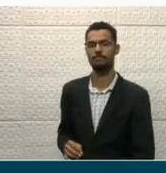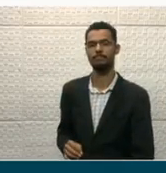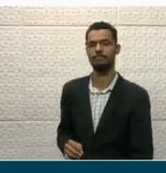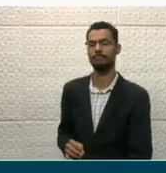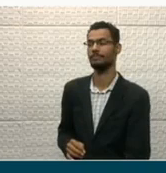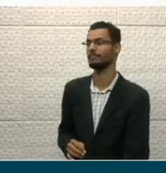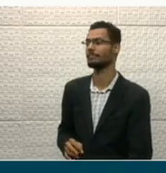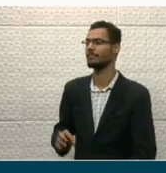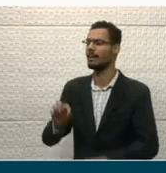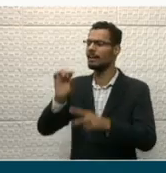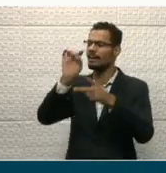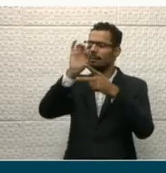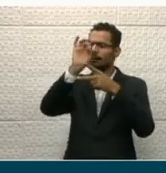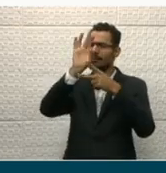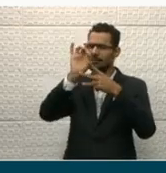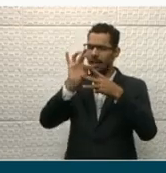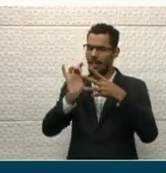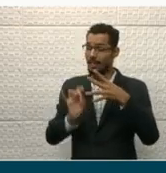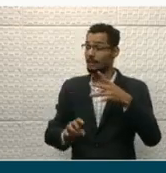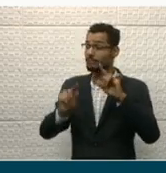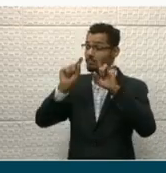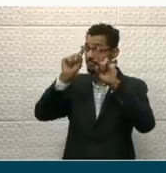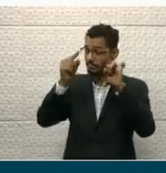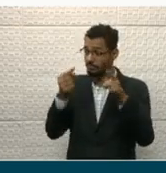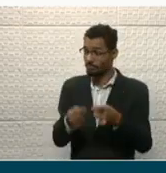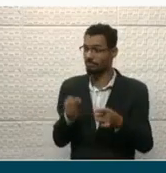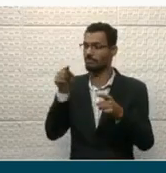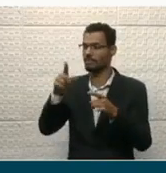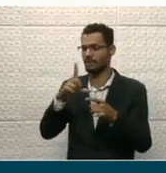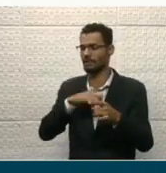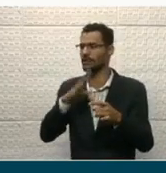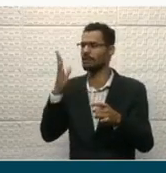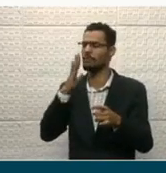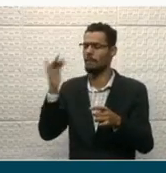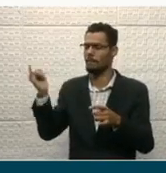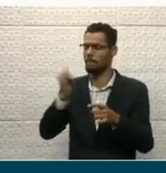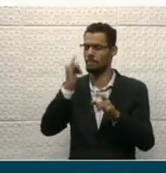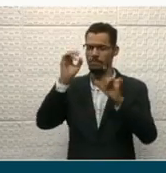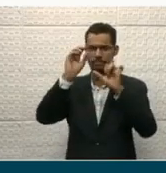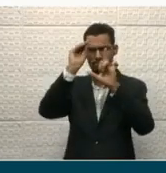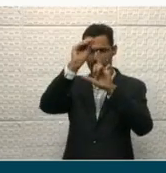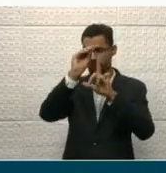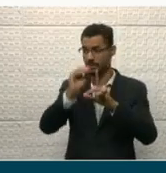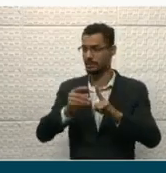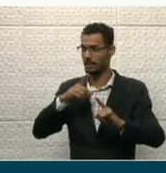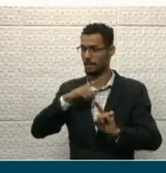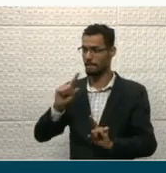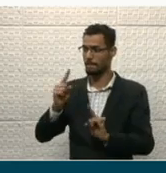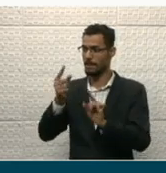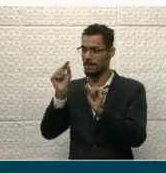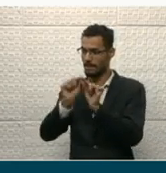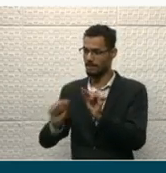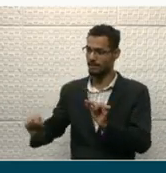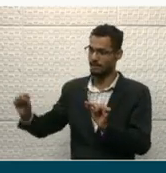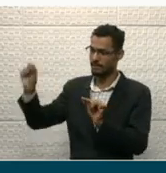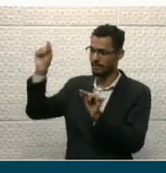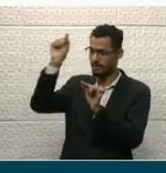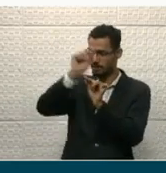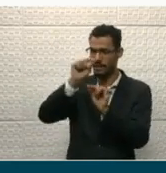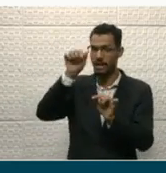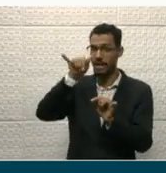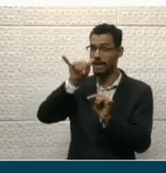Em cada uma das linhas da matriz, nós vamos ter uma das componentes envolvida. Então, a primeira linha da matriz